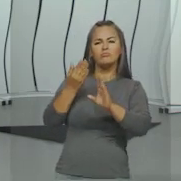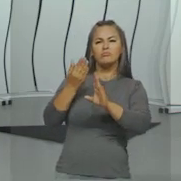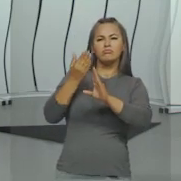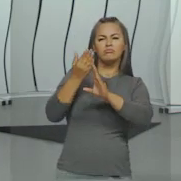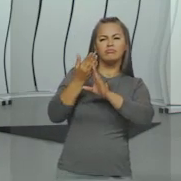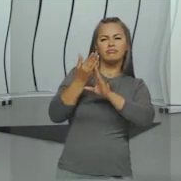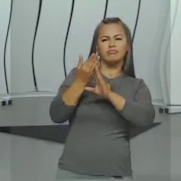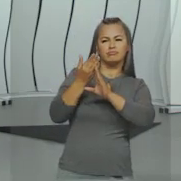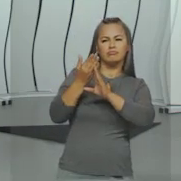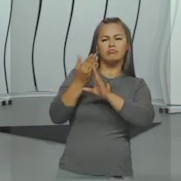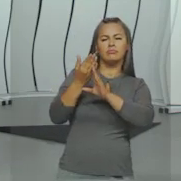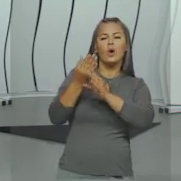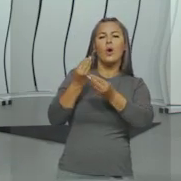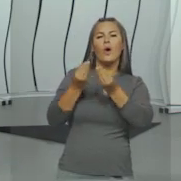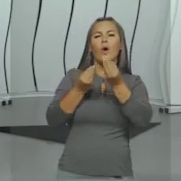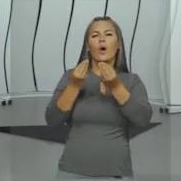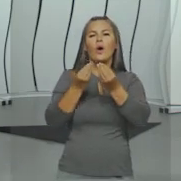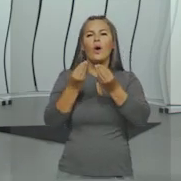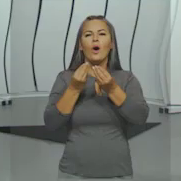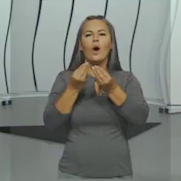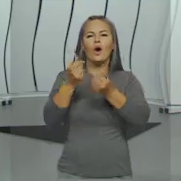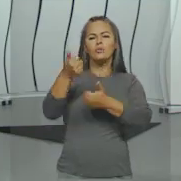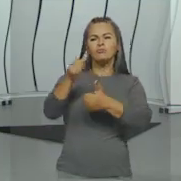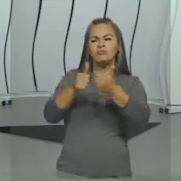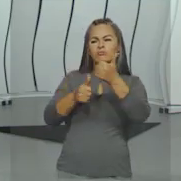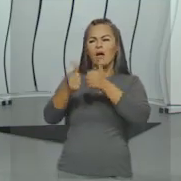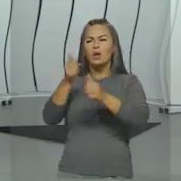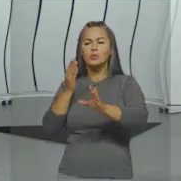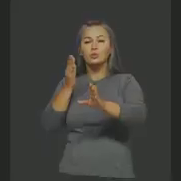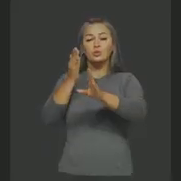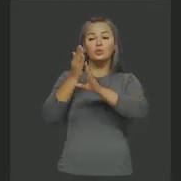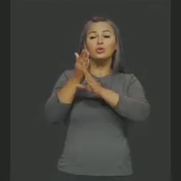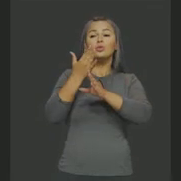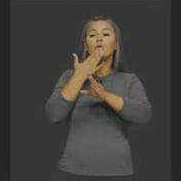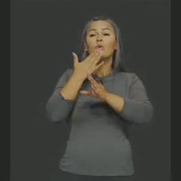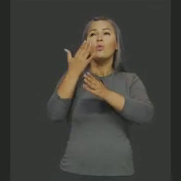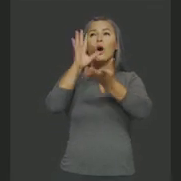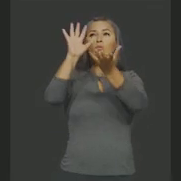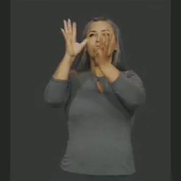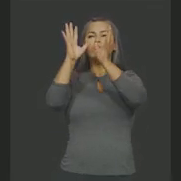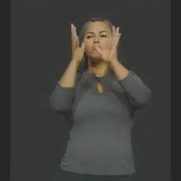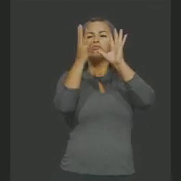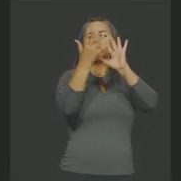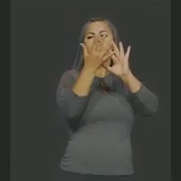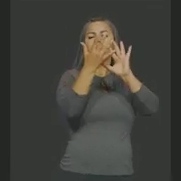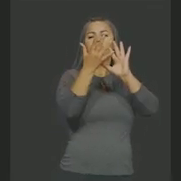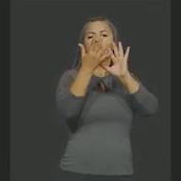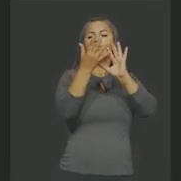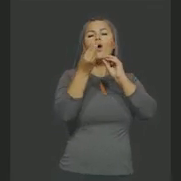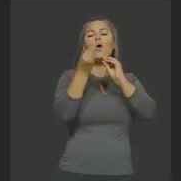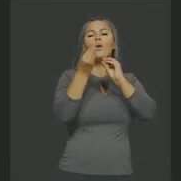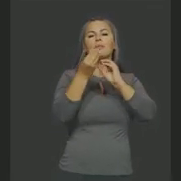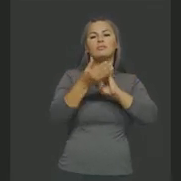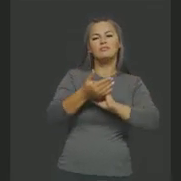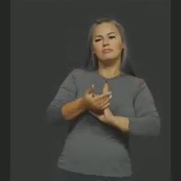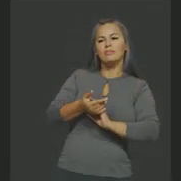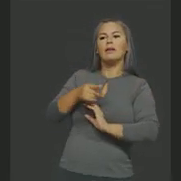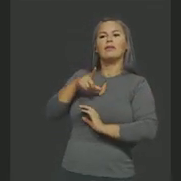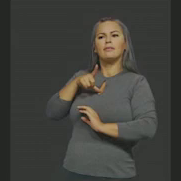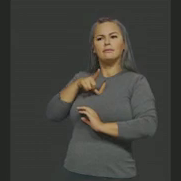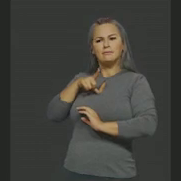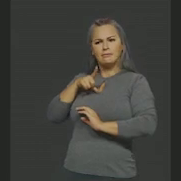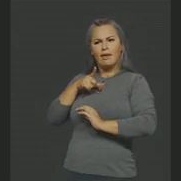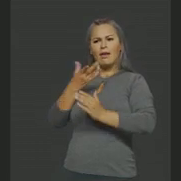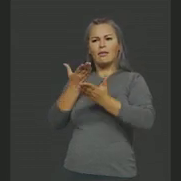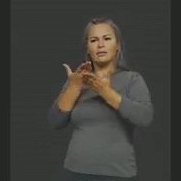nós averiguamos e como nós conseguimos prever o tempo. É através da meteorologia.